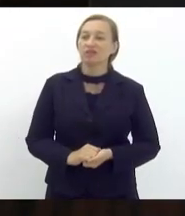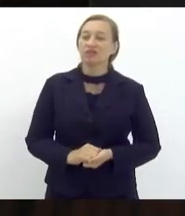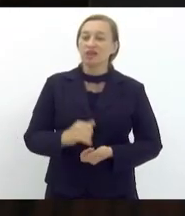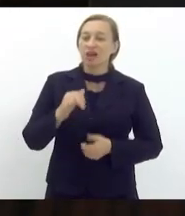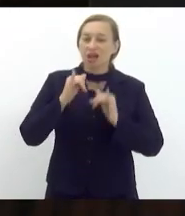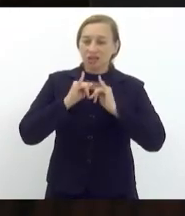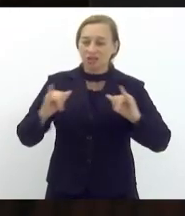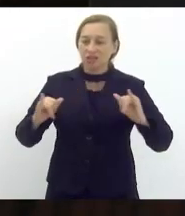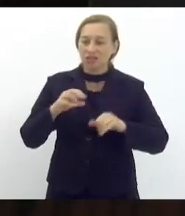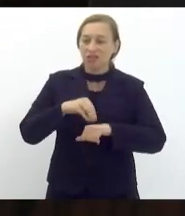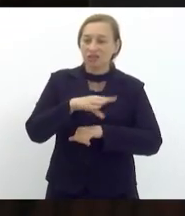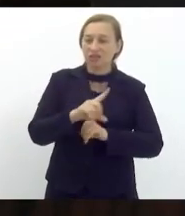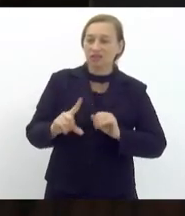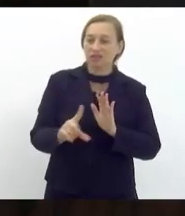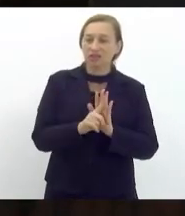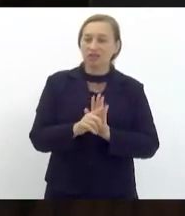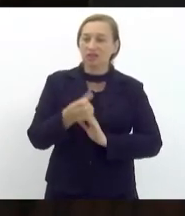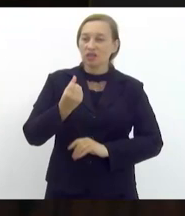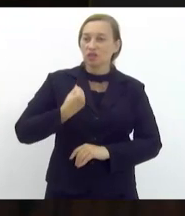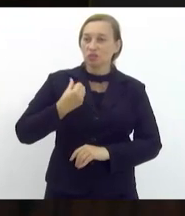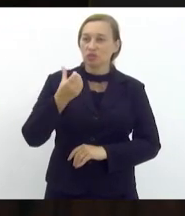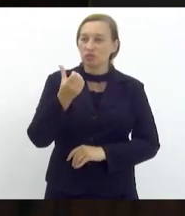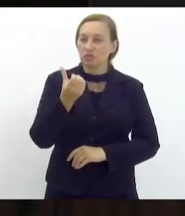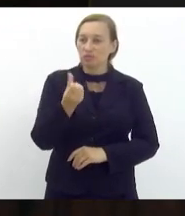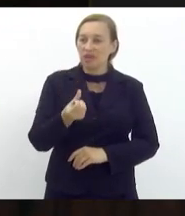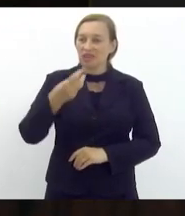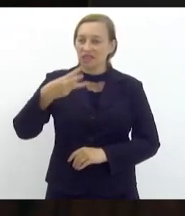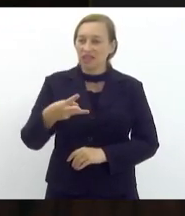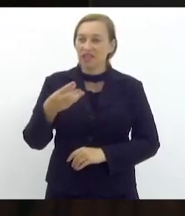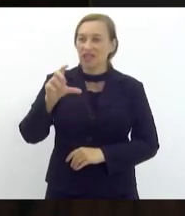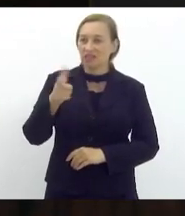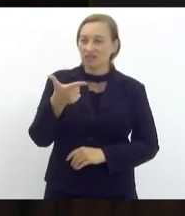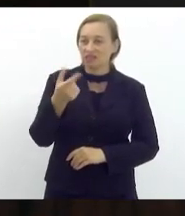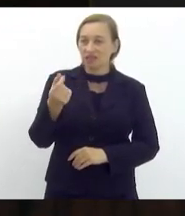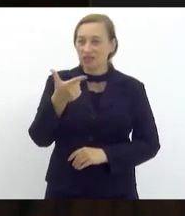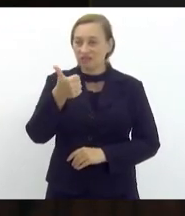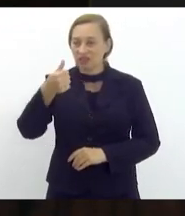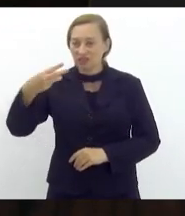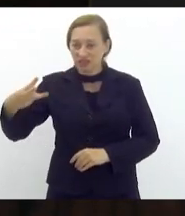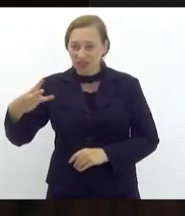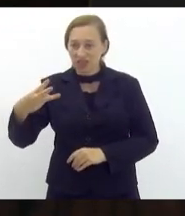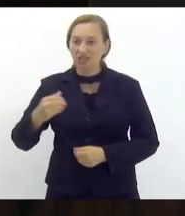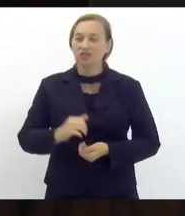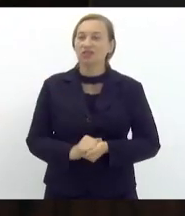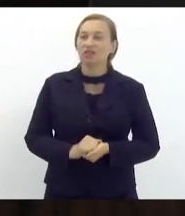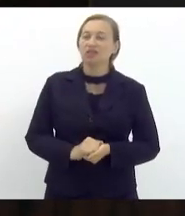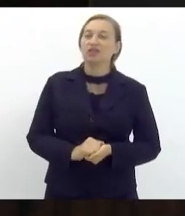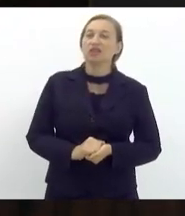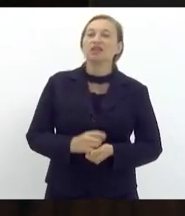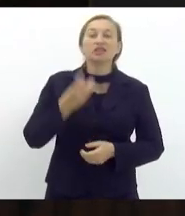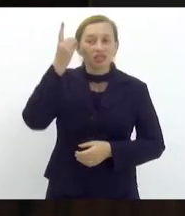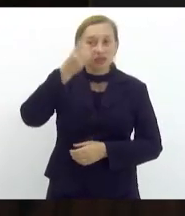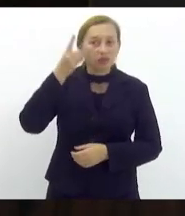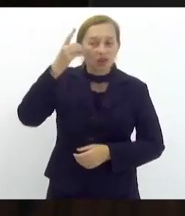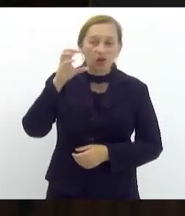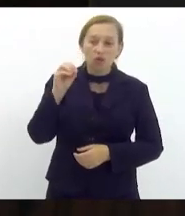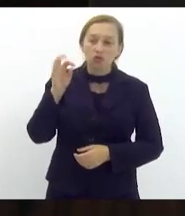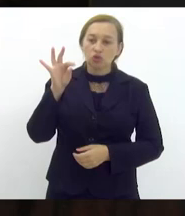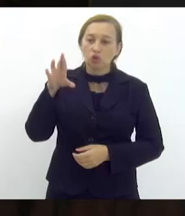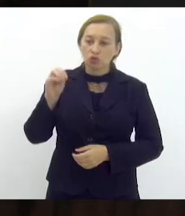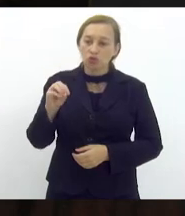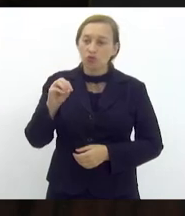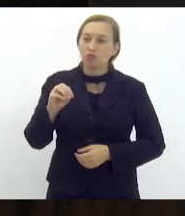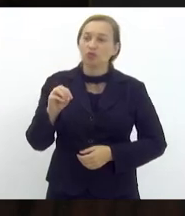anuncio indicação Legislativa número 63 de 2023 de autoria do deputado Antônio de Paula